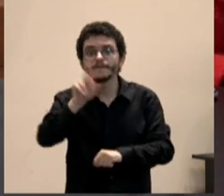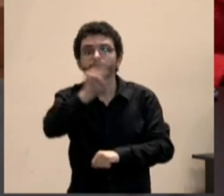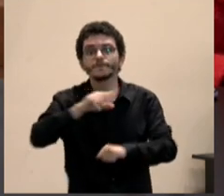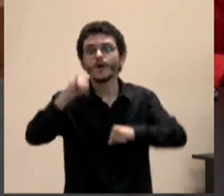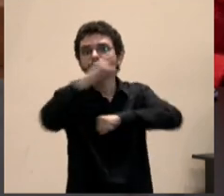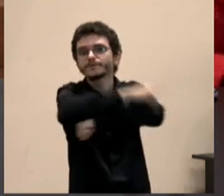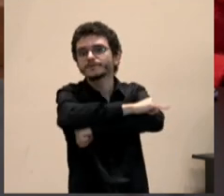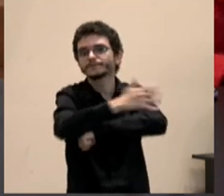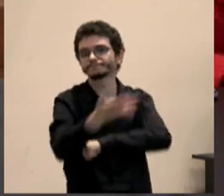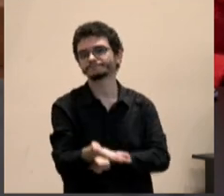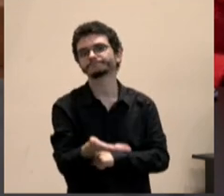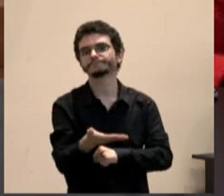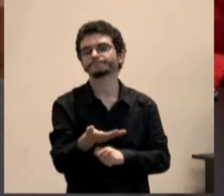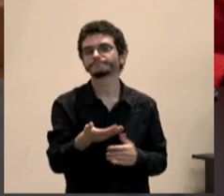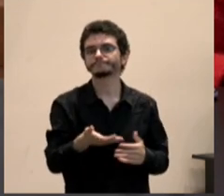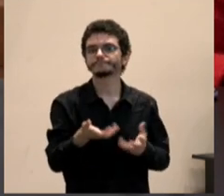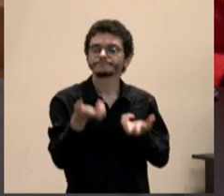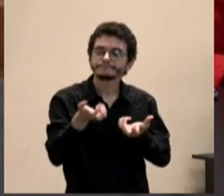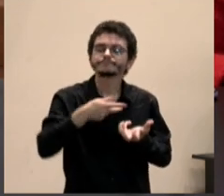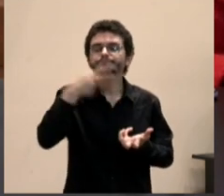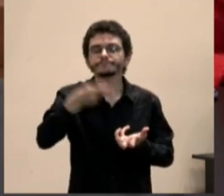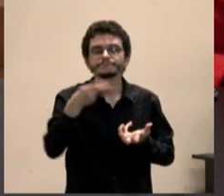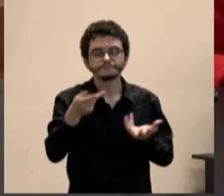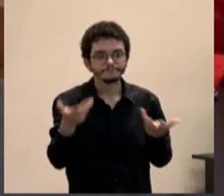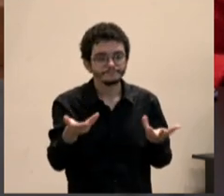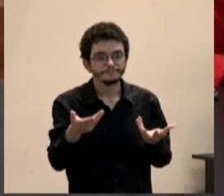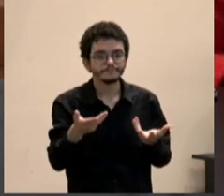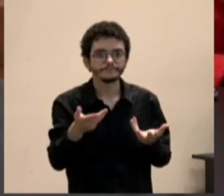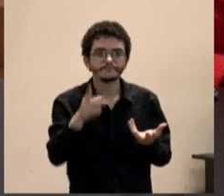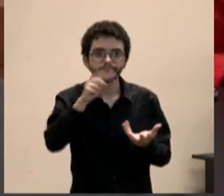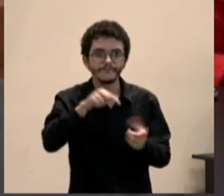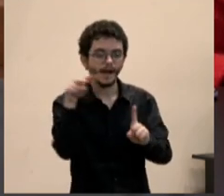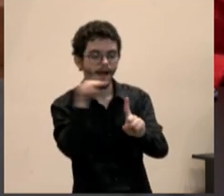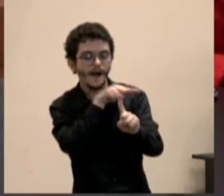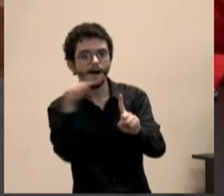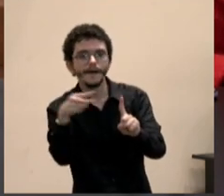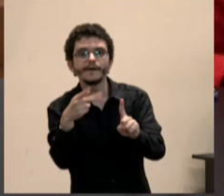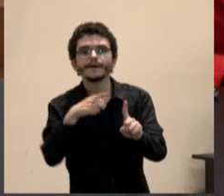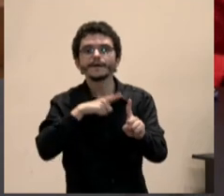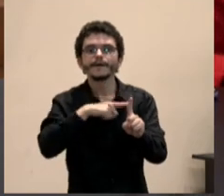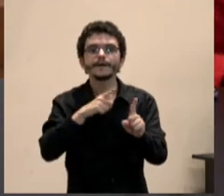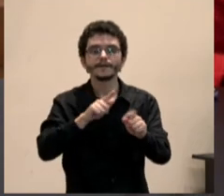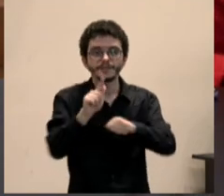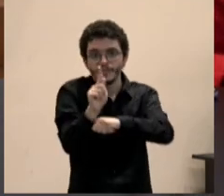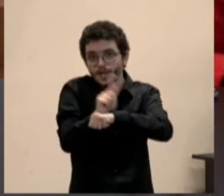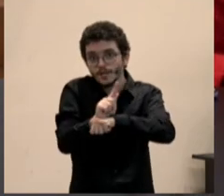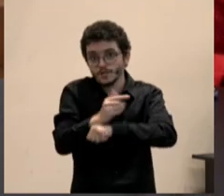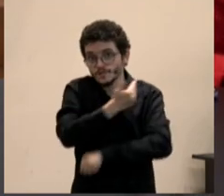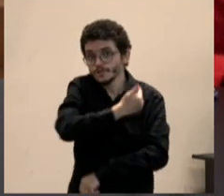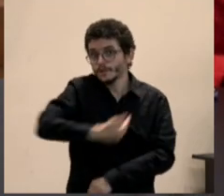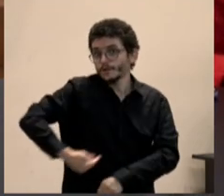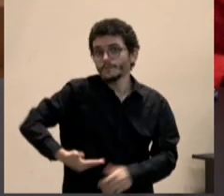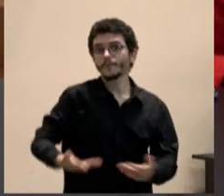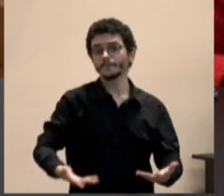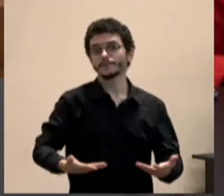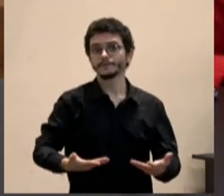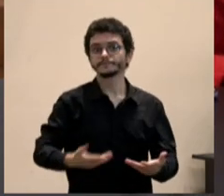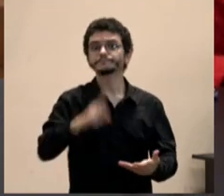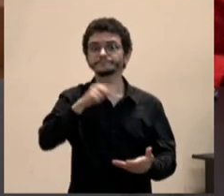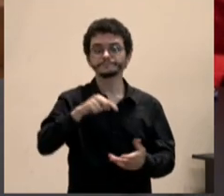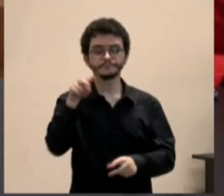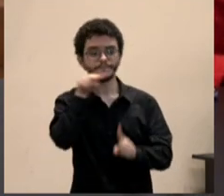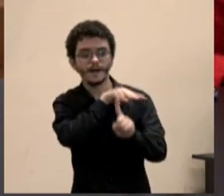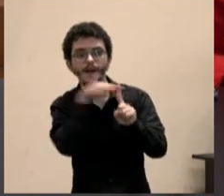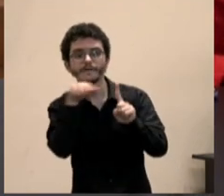E quero dizer que é a concepção que se tem de gestão pública. É a